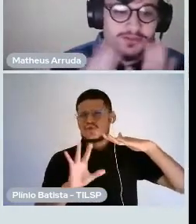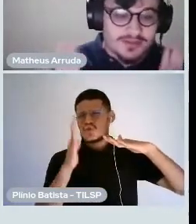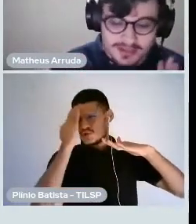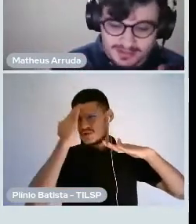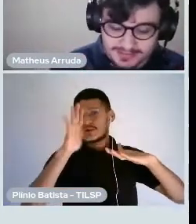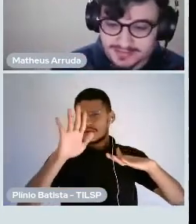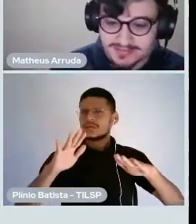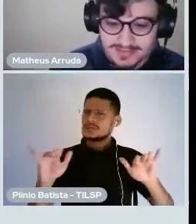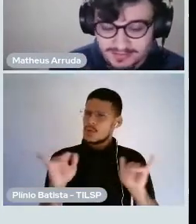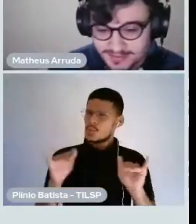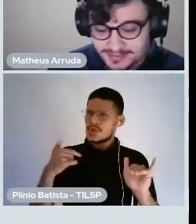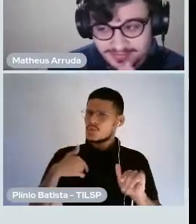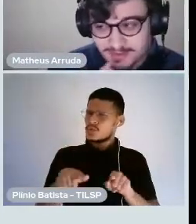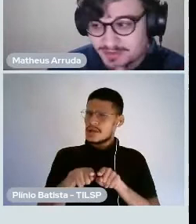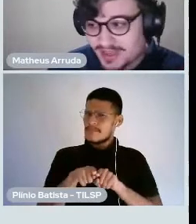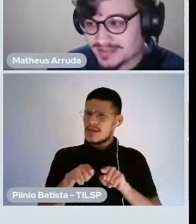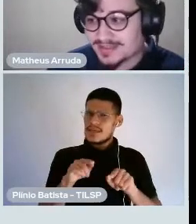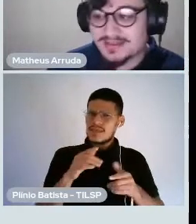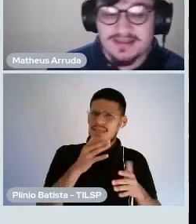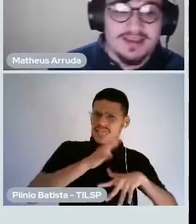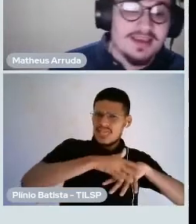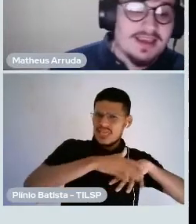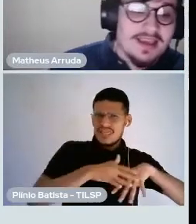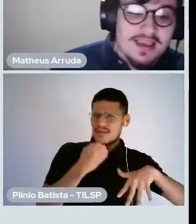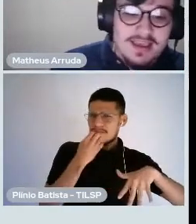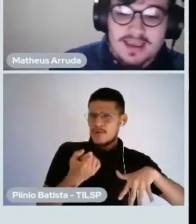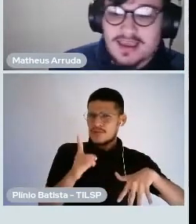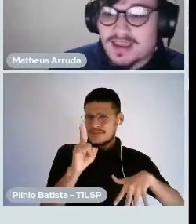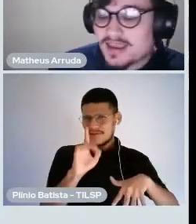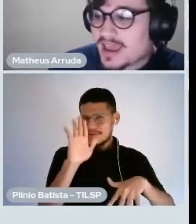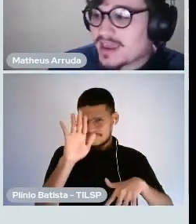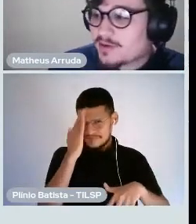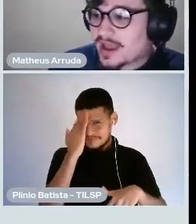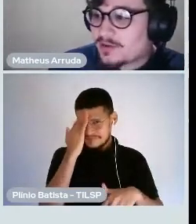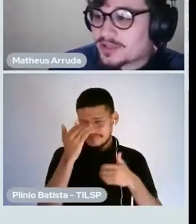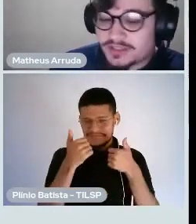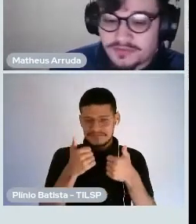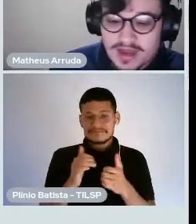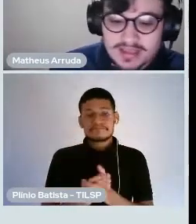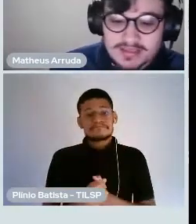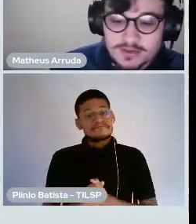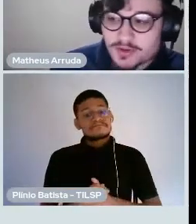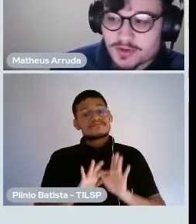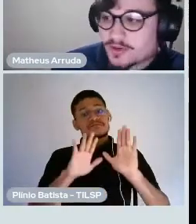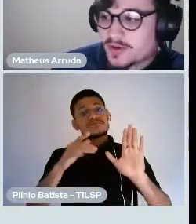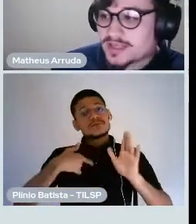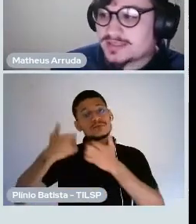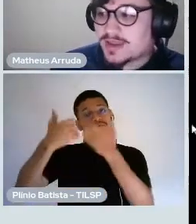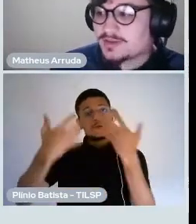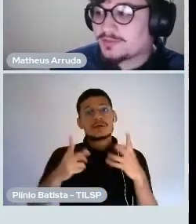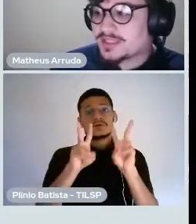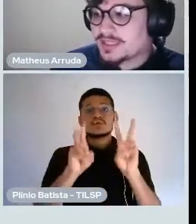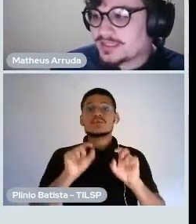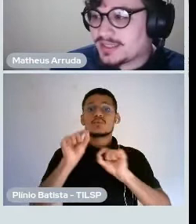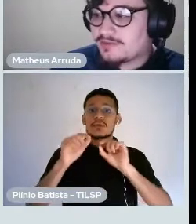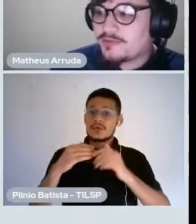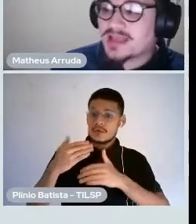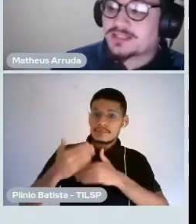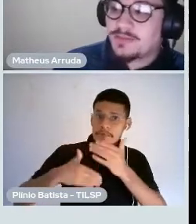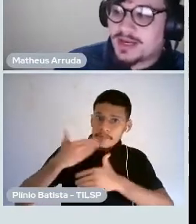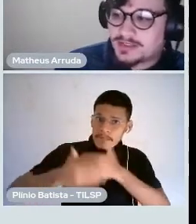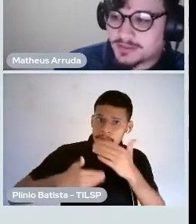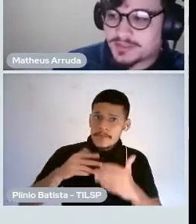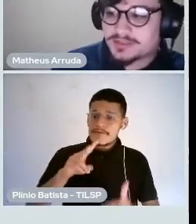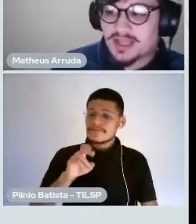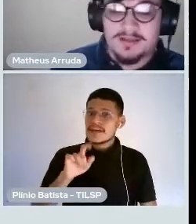cálculo, então tá tudo certo. Né? Vamos nessa. E aí, quando a gente fala aqui sobre o crescimento vegetativo,